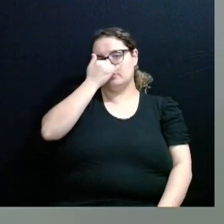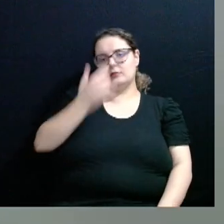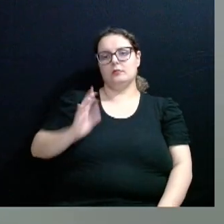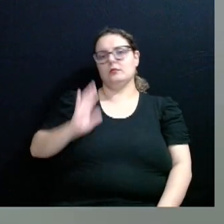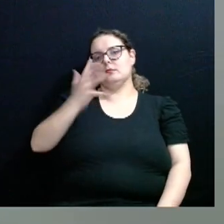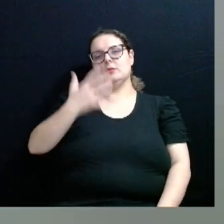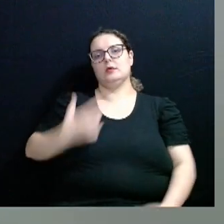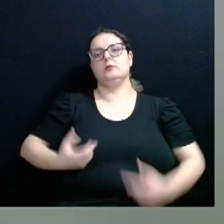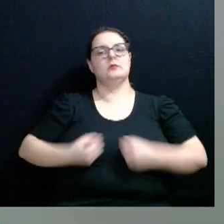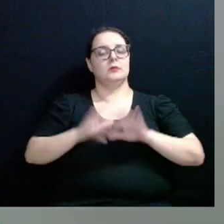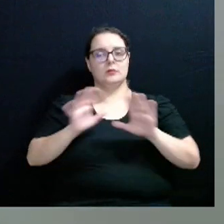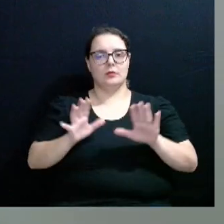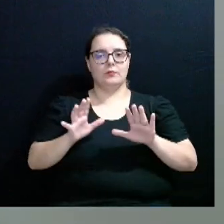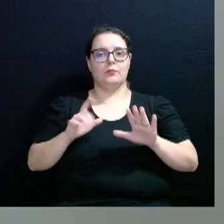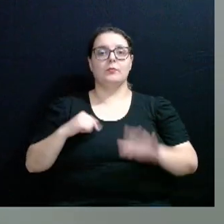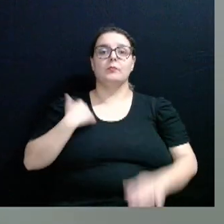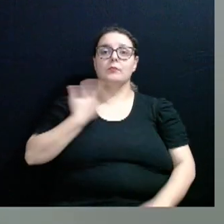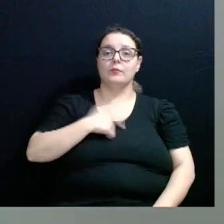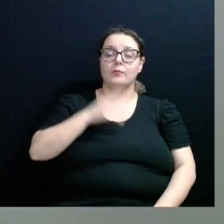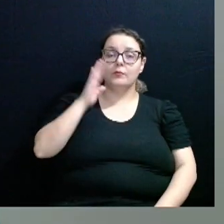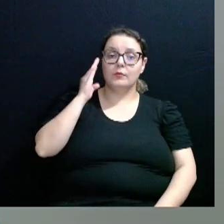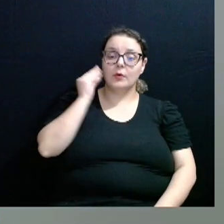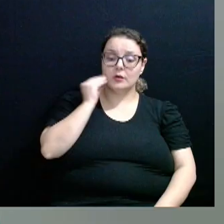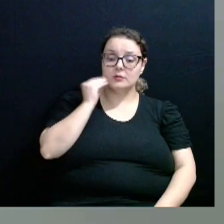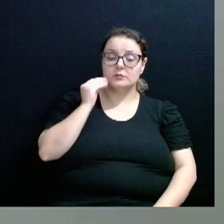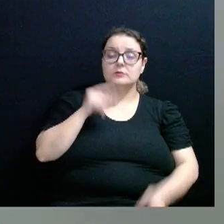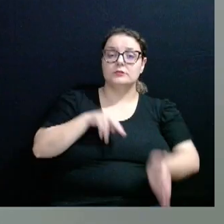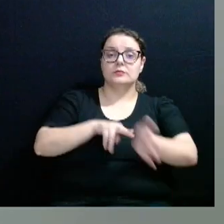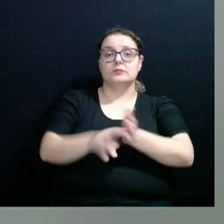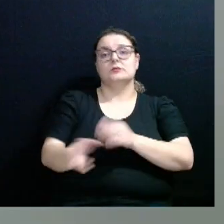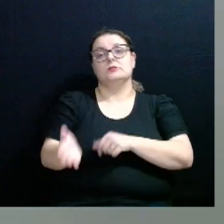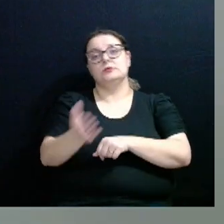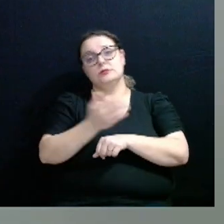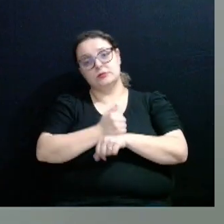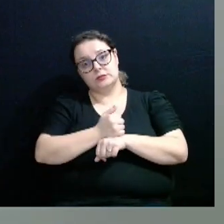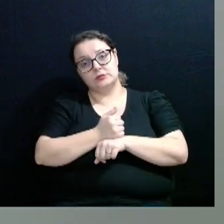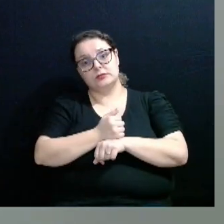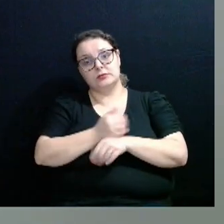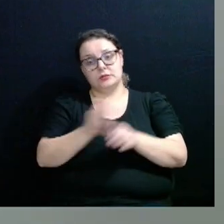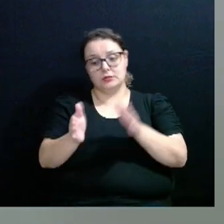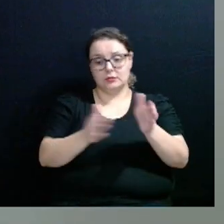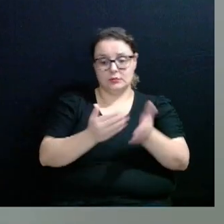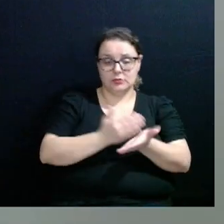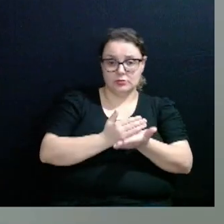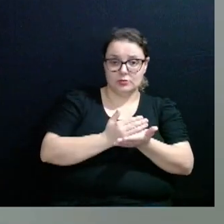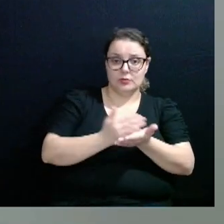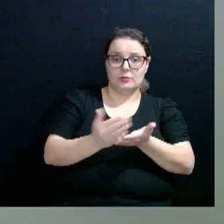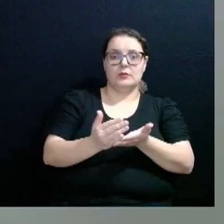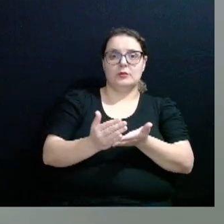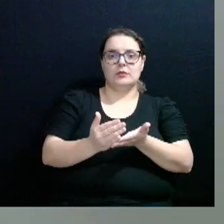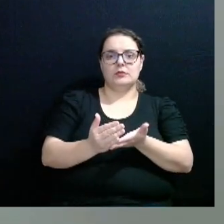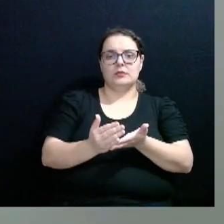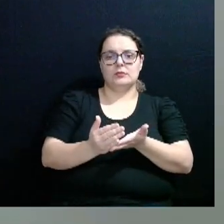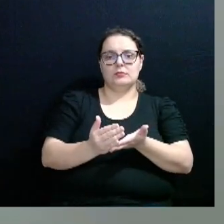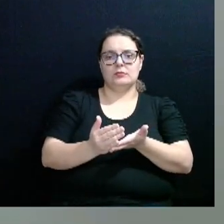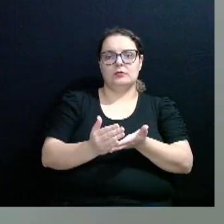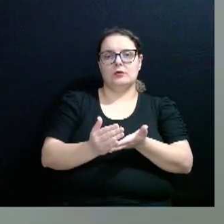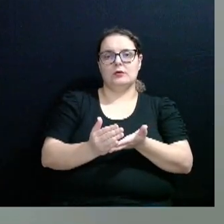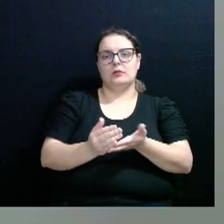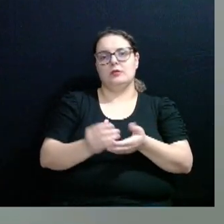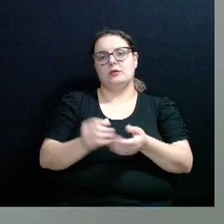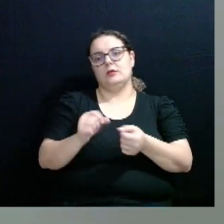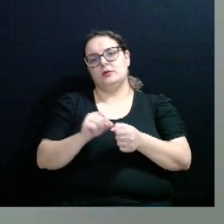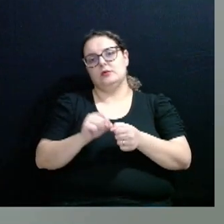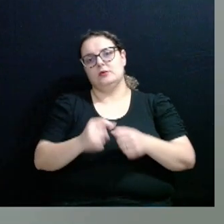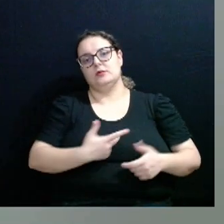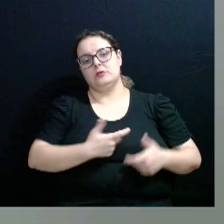estamos tentando diagnosticá-lo num período inicial, onde ao invés de fazer cirurgias maiores, nós vamos fazer cirurgias